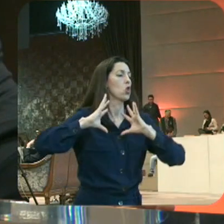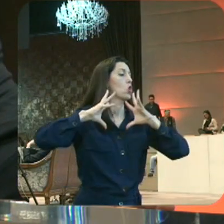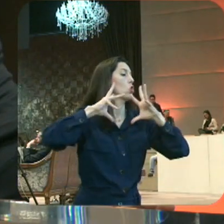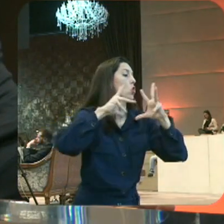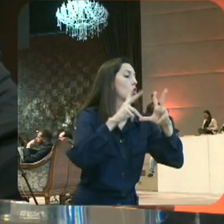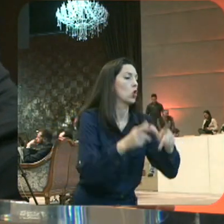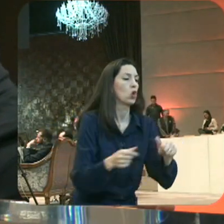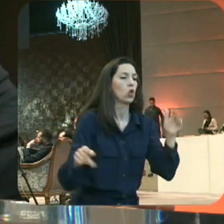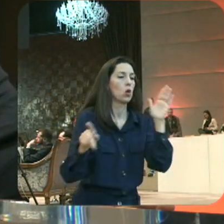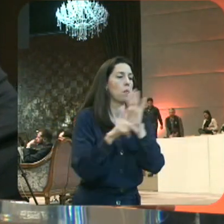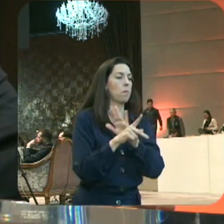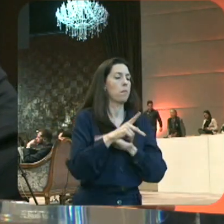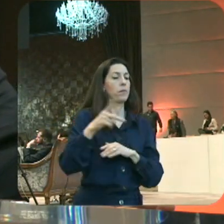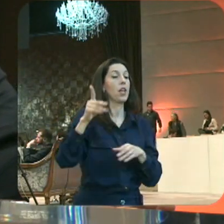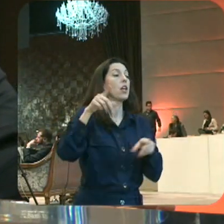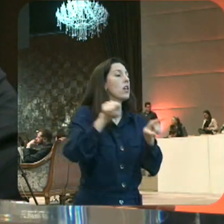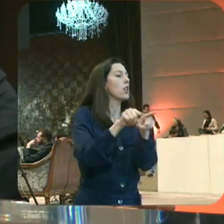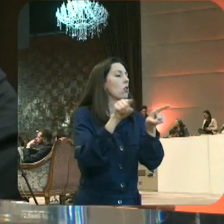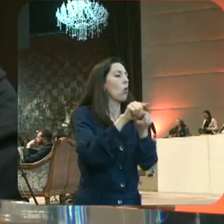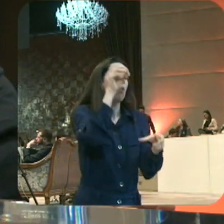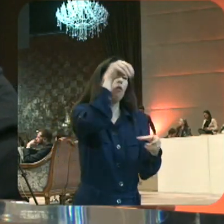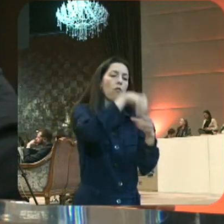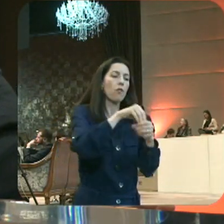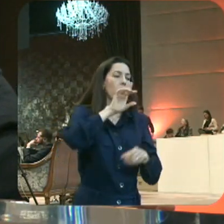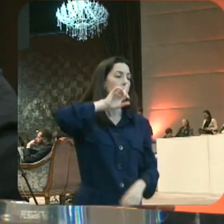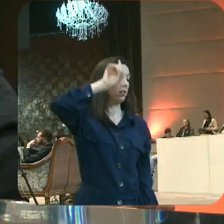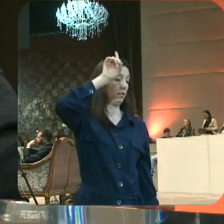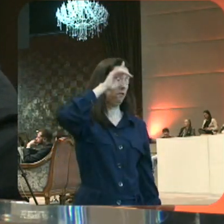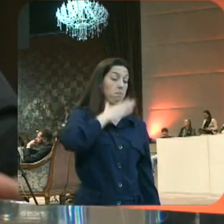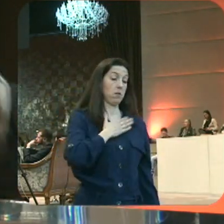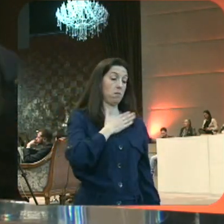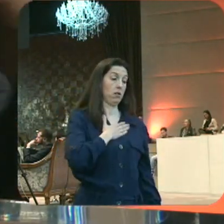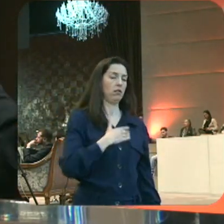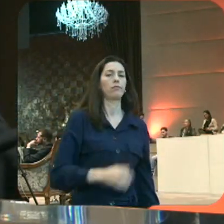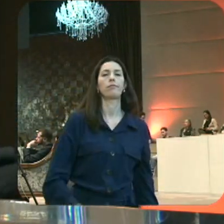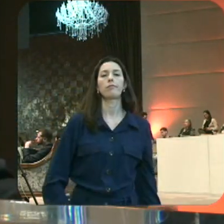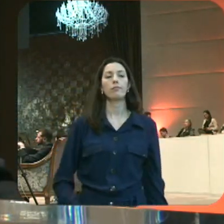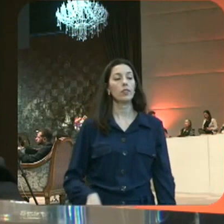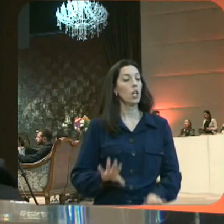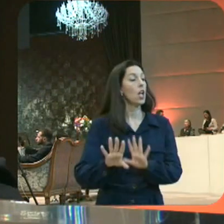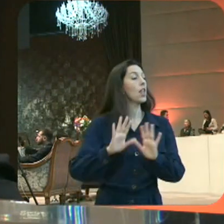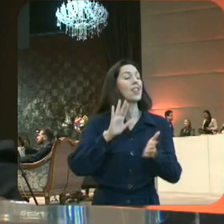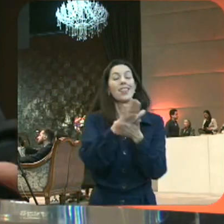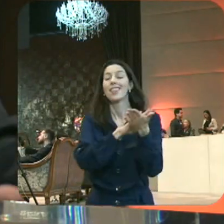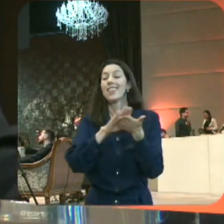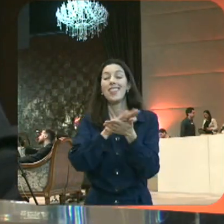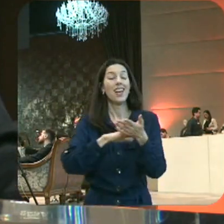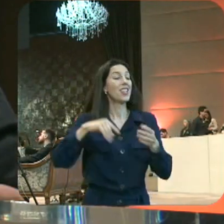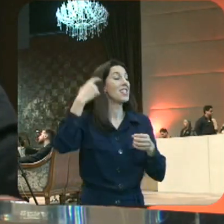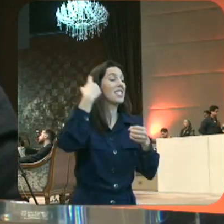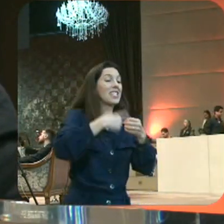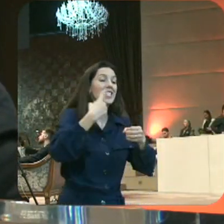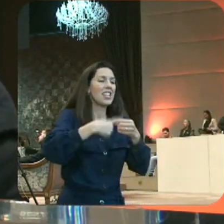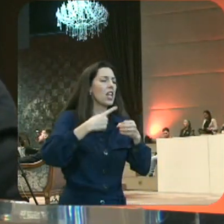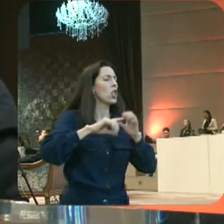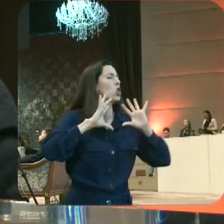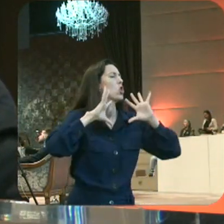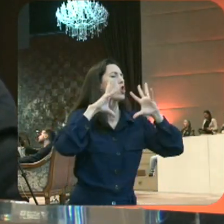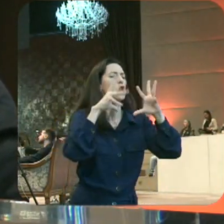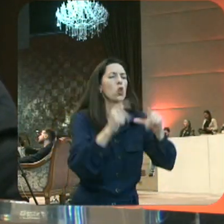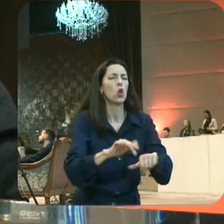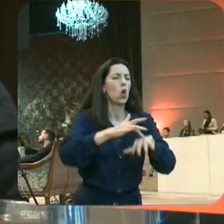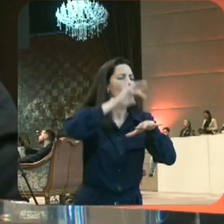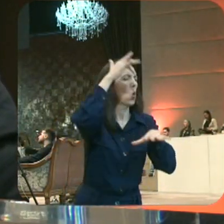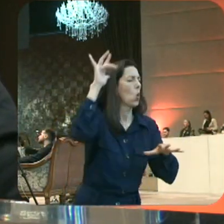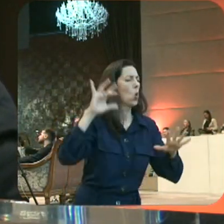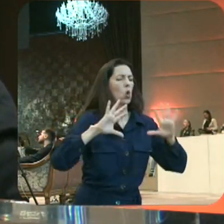será entendido como oferta ao Senhor, e não vai sobrar nada da cidade, mas toda a prata, todo o ouro,